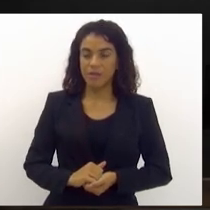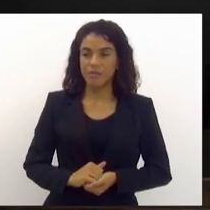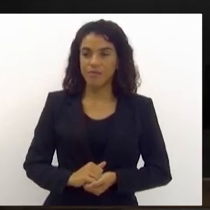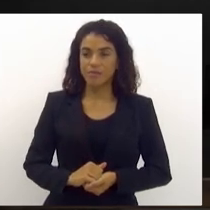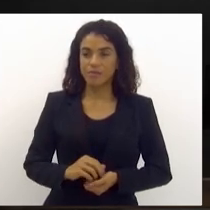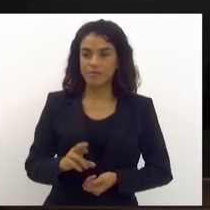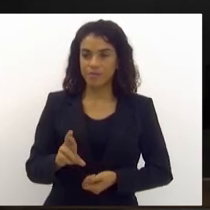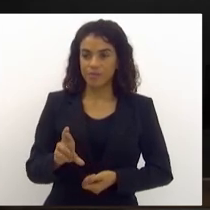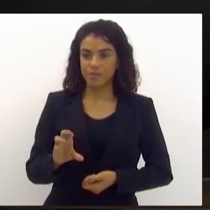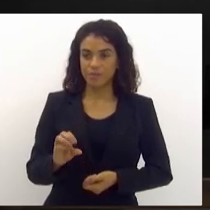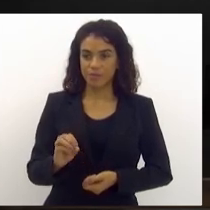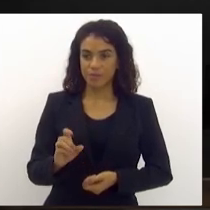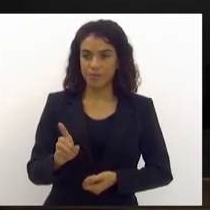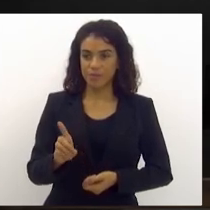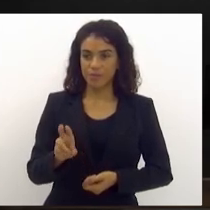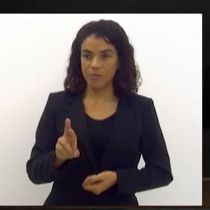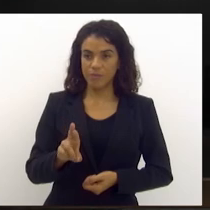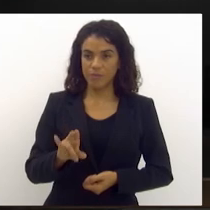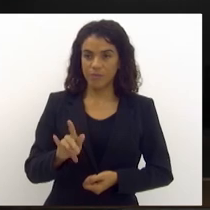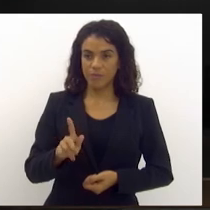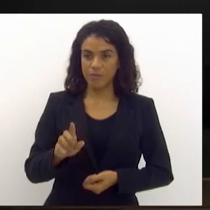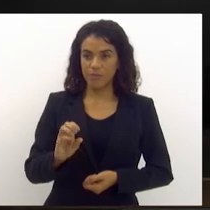deputado Rodrigo Amorim,